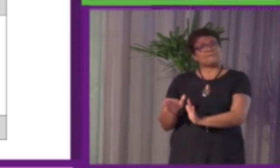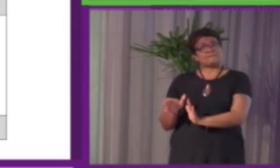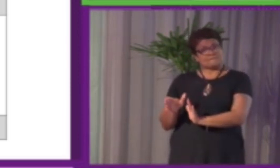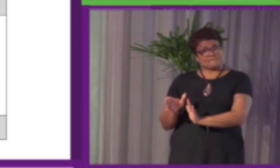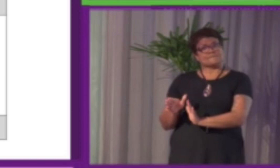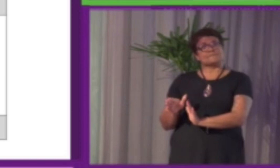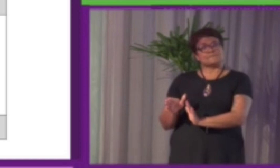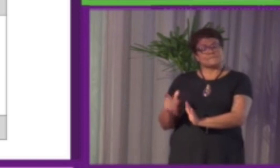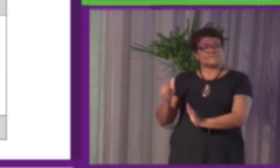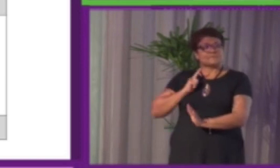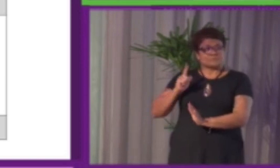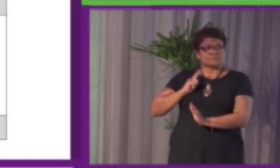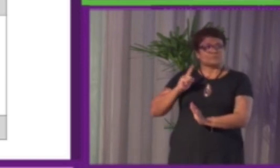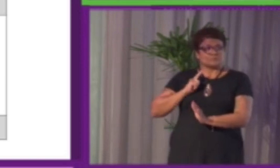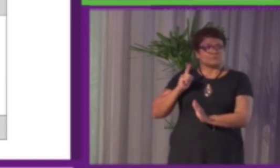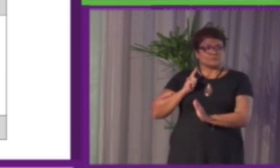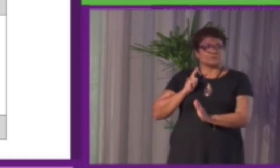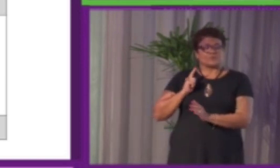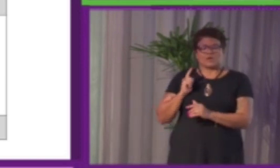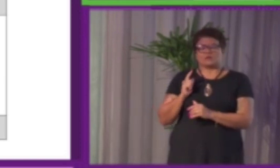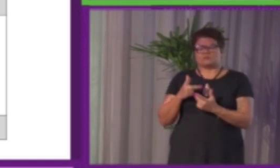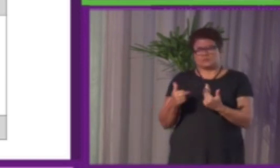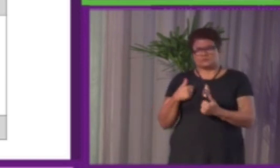uma razão de custo-efetividade bem maior do que o limiar.